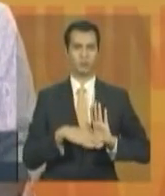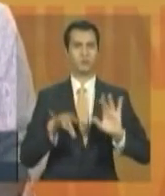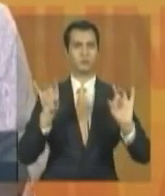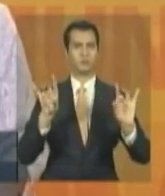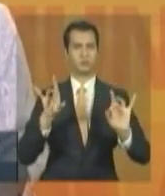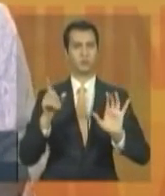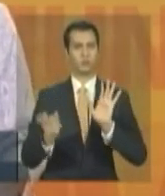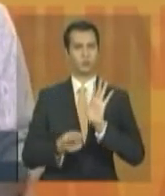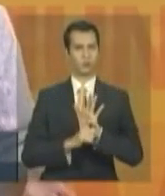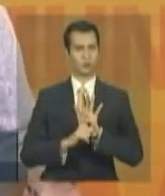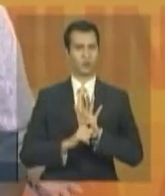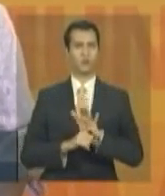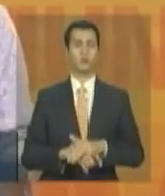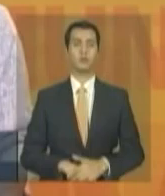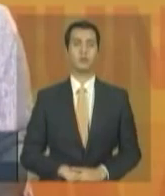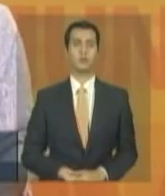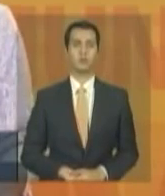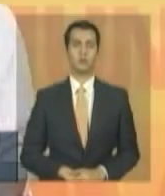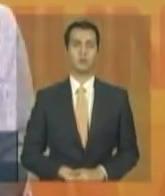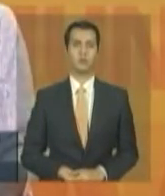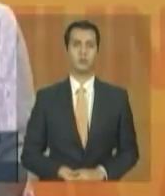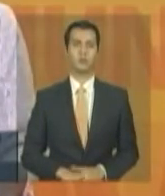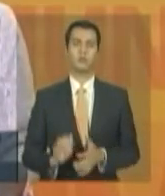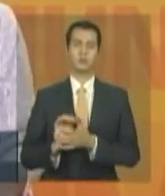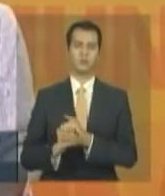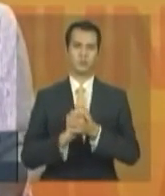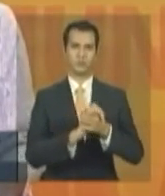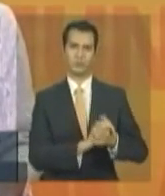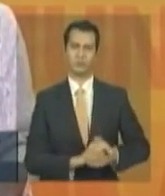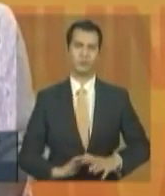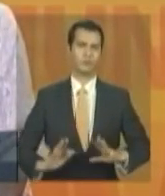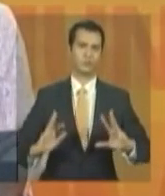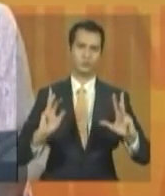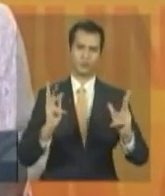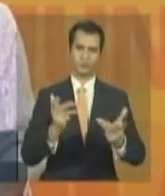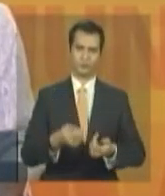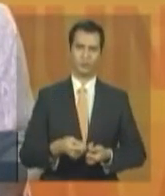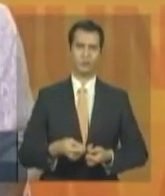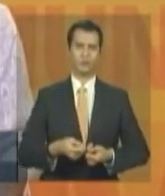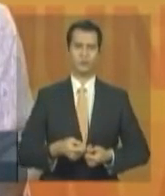sobre Drogas. Cumprimento a cada um dos